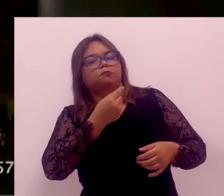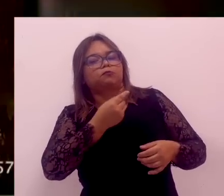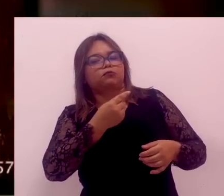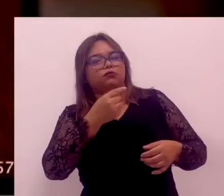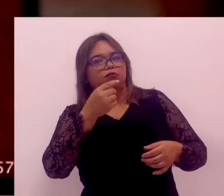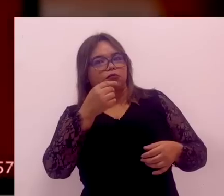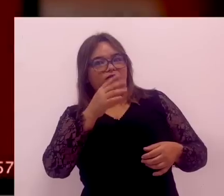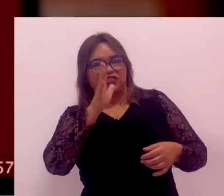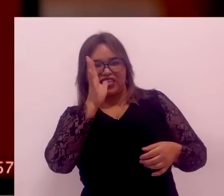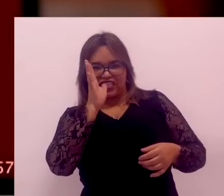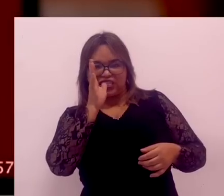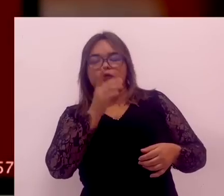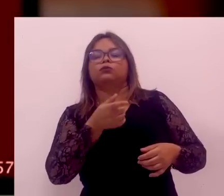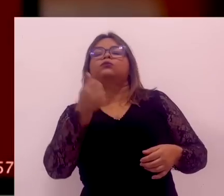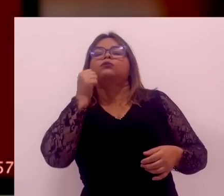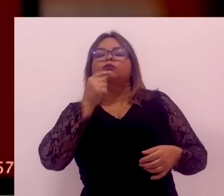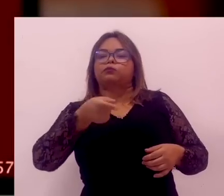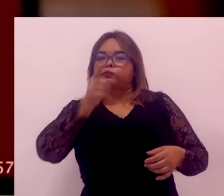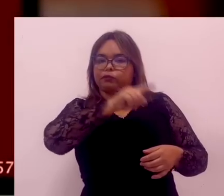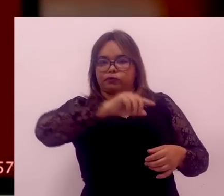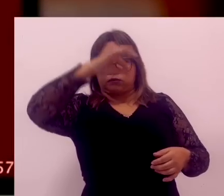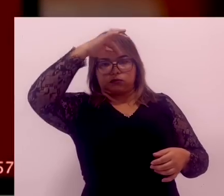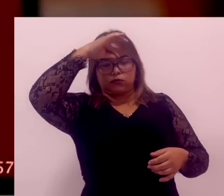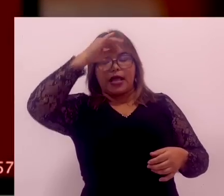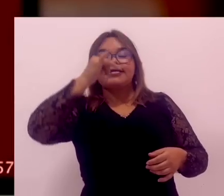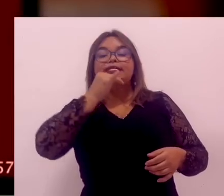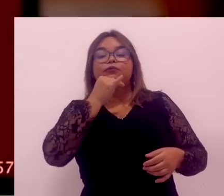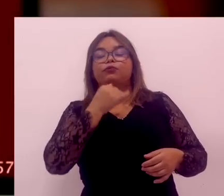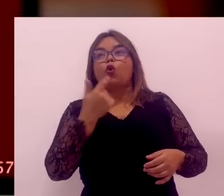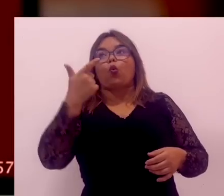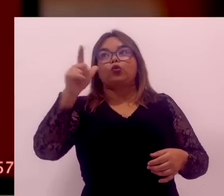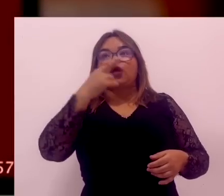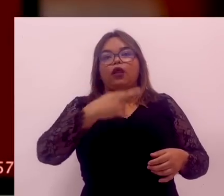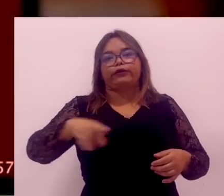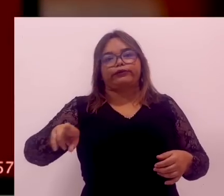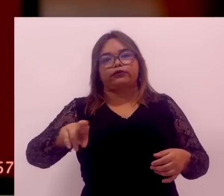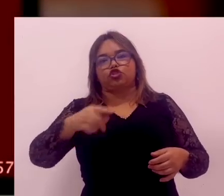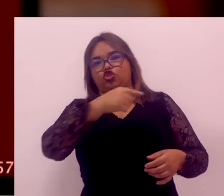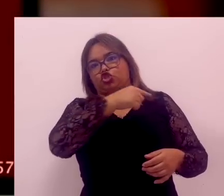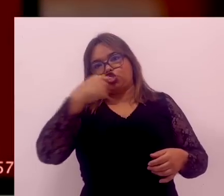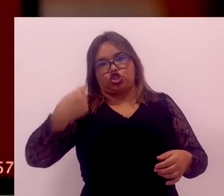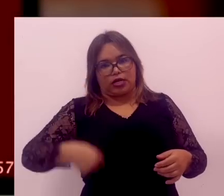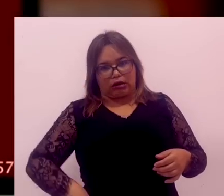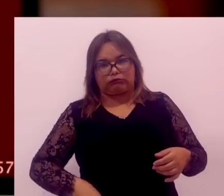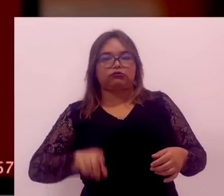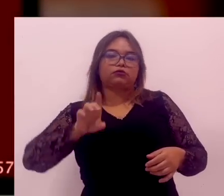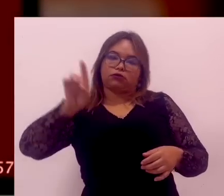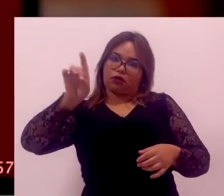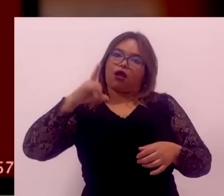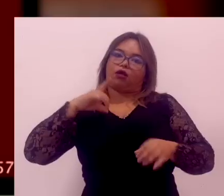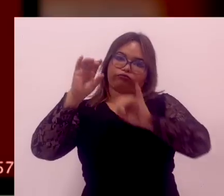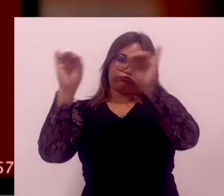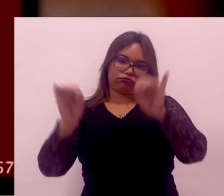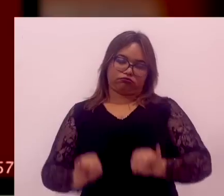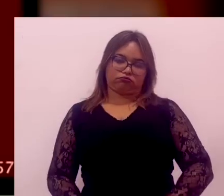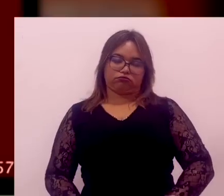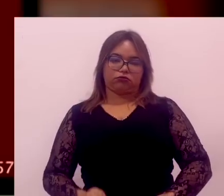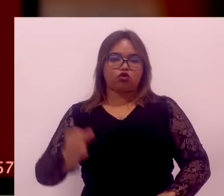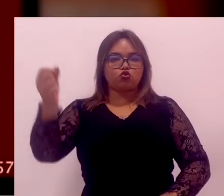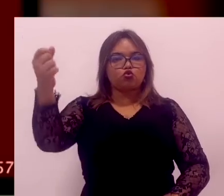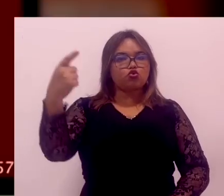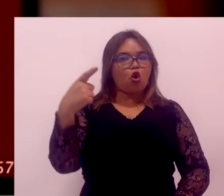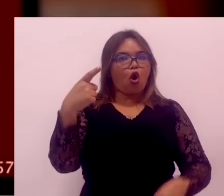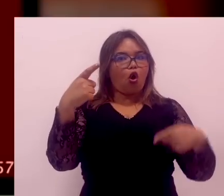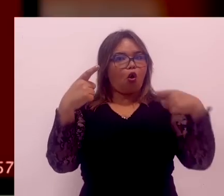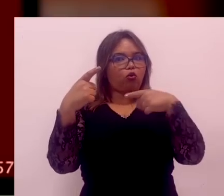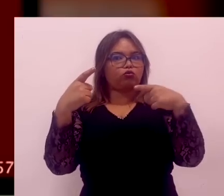à China, por exemplo, nós vamos ver o Deus Sol, que é o equivalente, em outras palavras, de Ísis e Osíris.